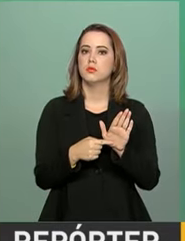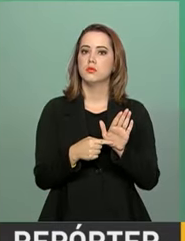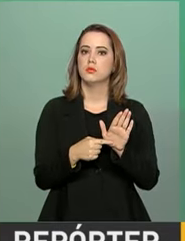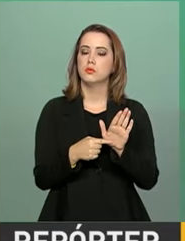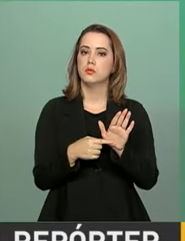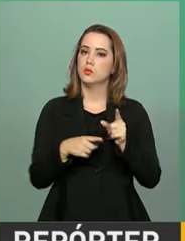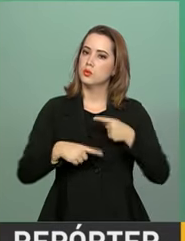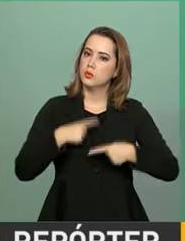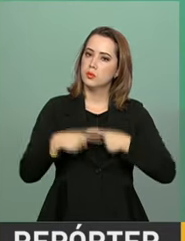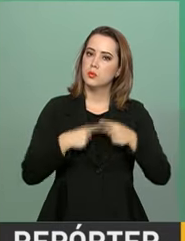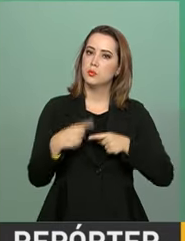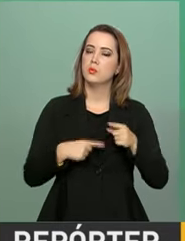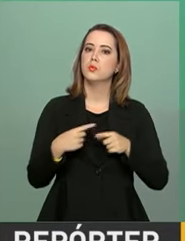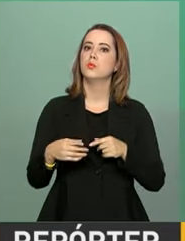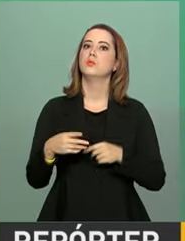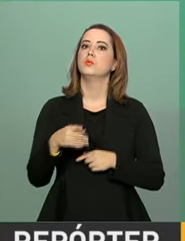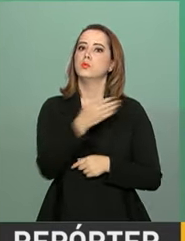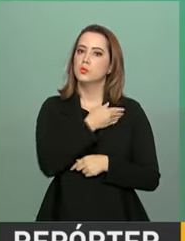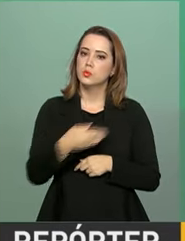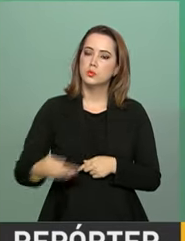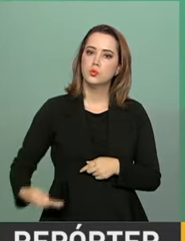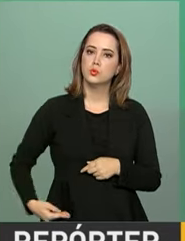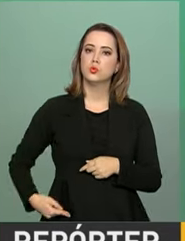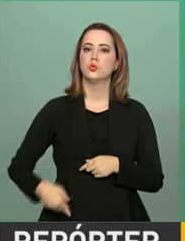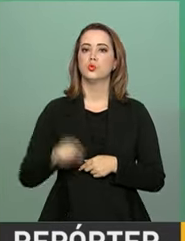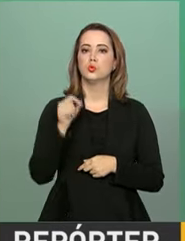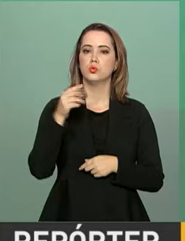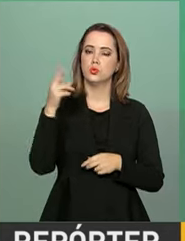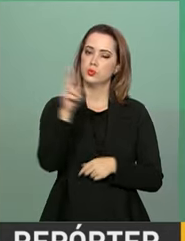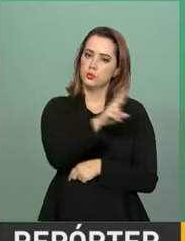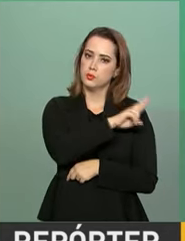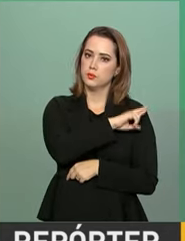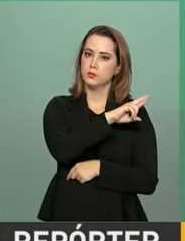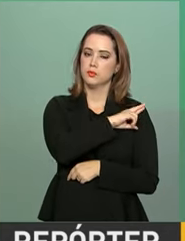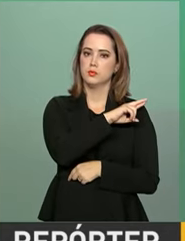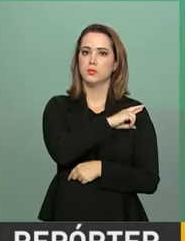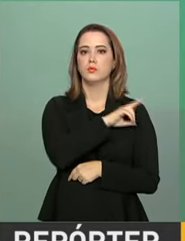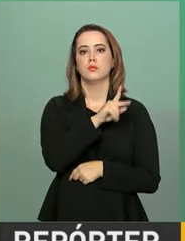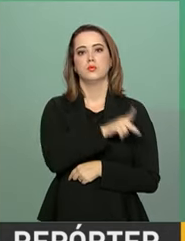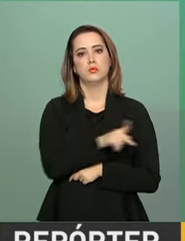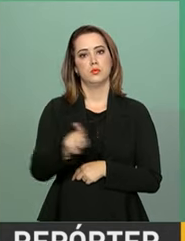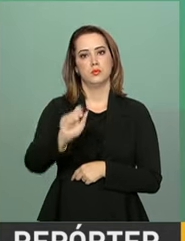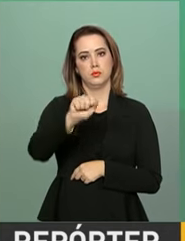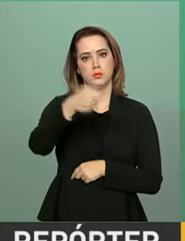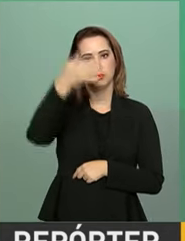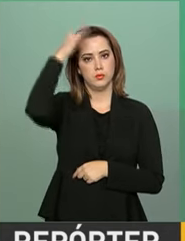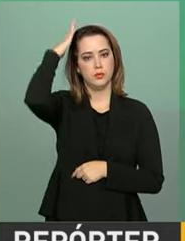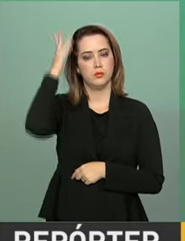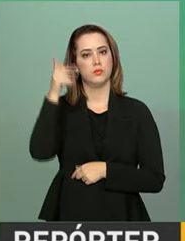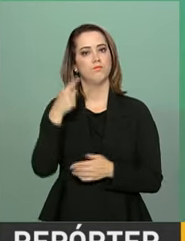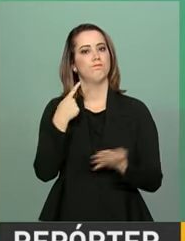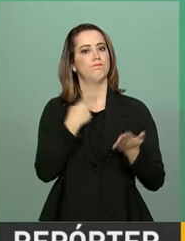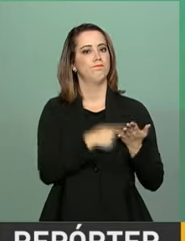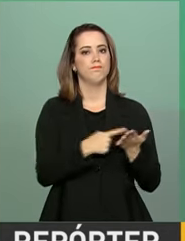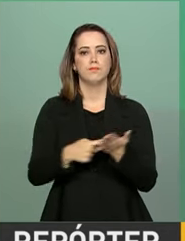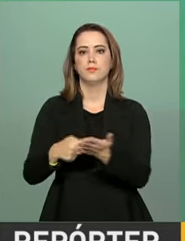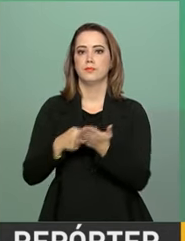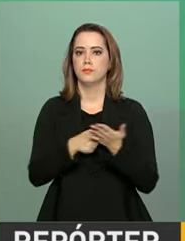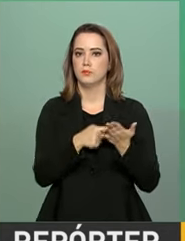política pública responsável da gestão Michel Temer, de honrar compromissos para com prefeitos